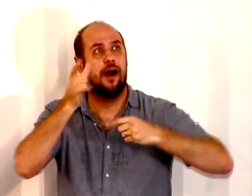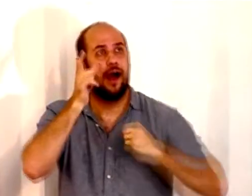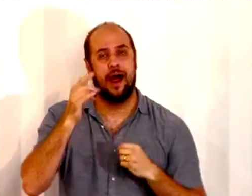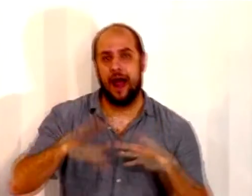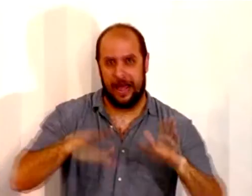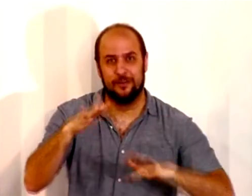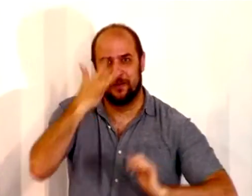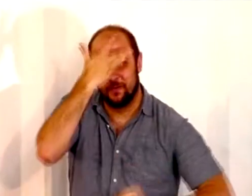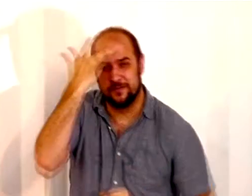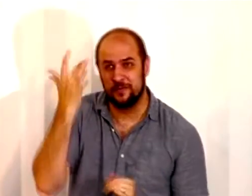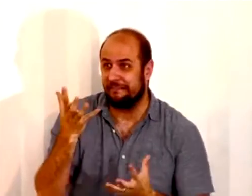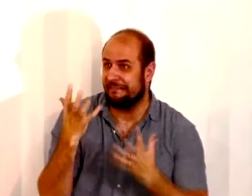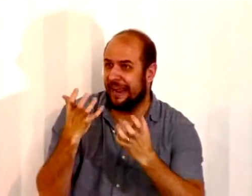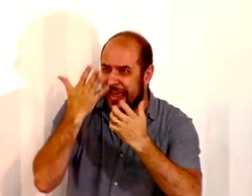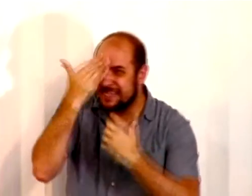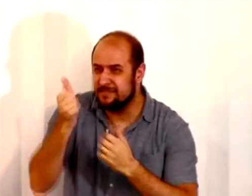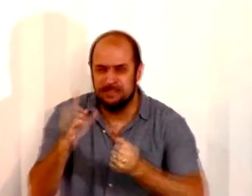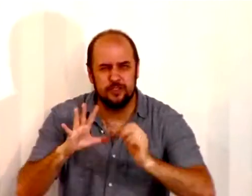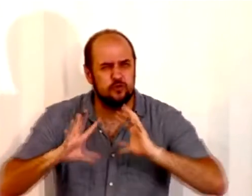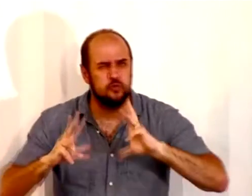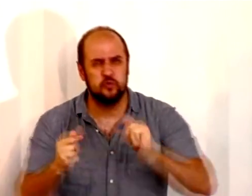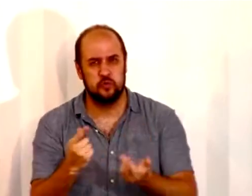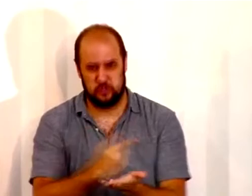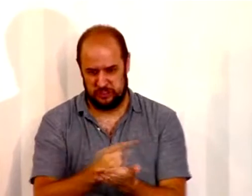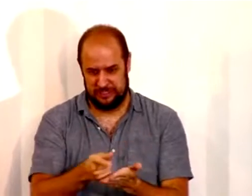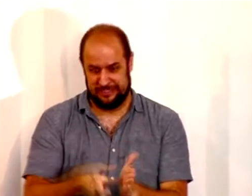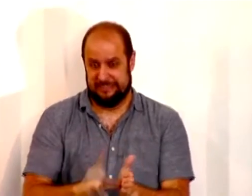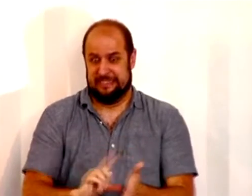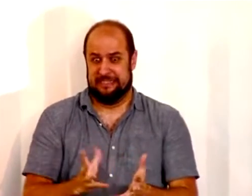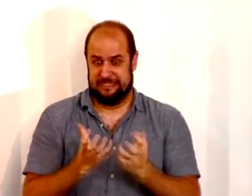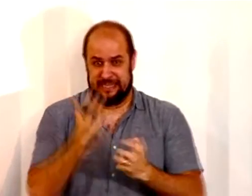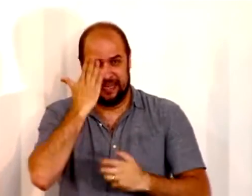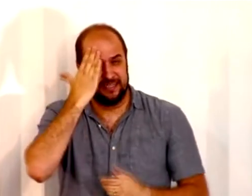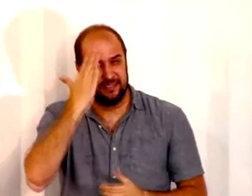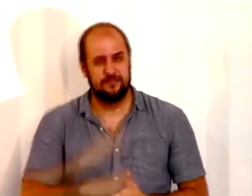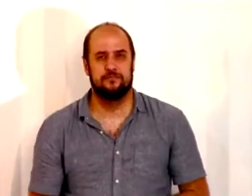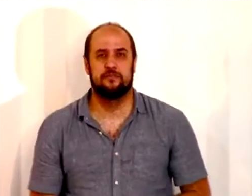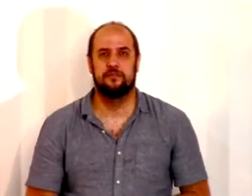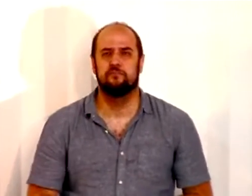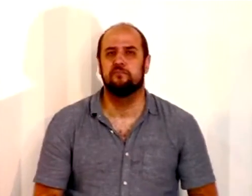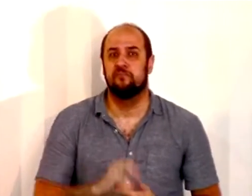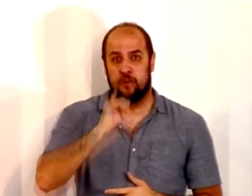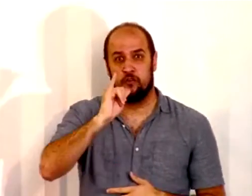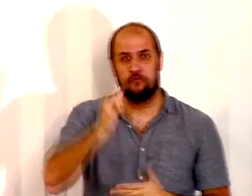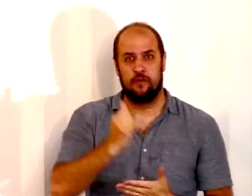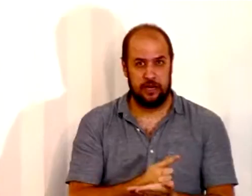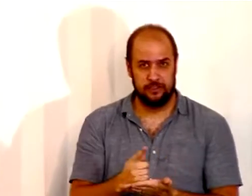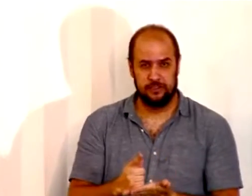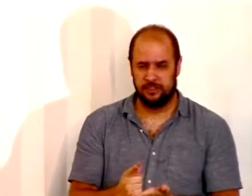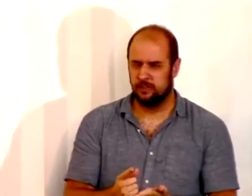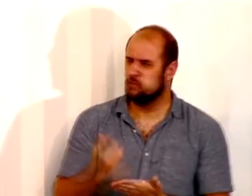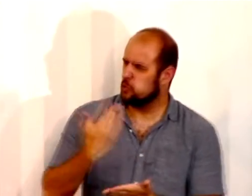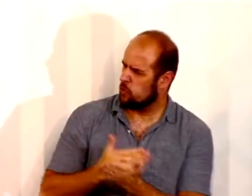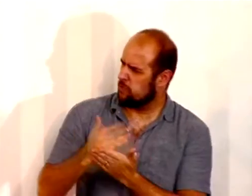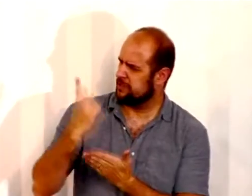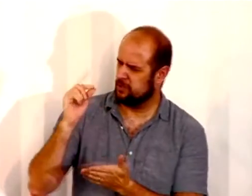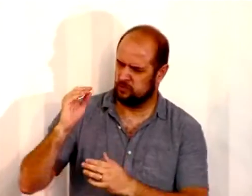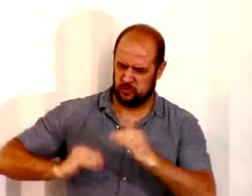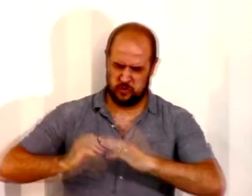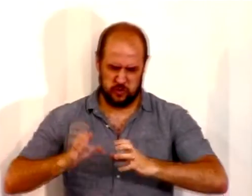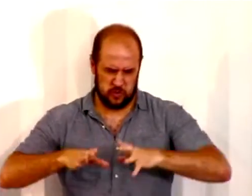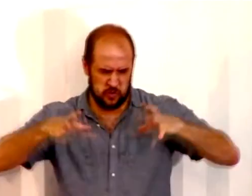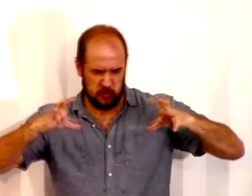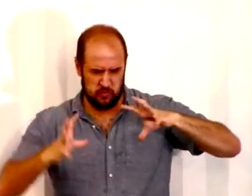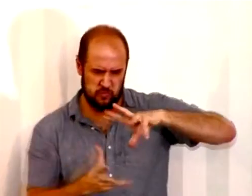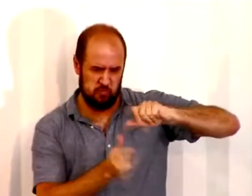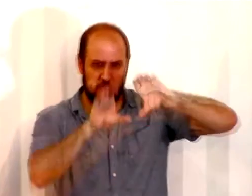se pudesse, gostaria de saber o que vem antes de Gênesis 1:1, quando diz assim: no princípio criou Deus os céus e a terra. Mas e